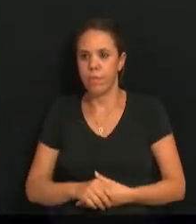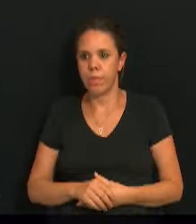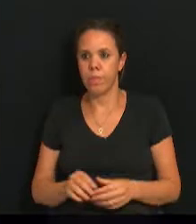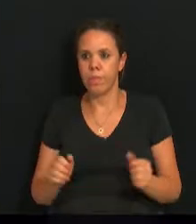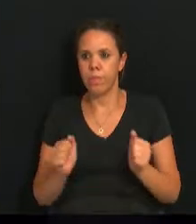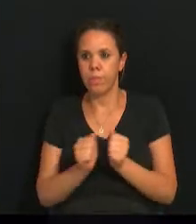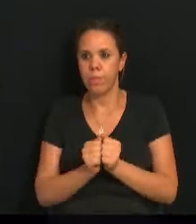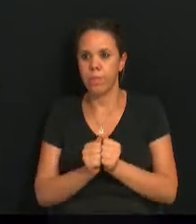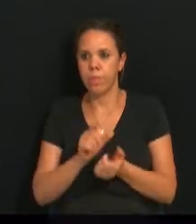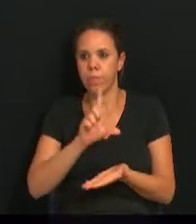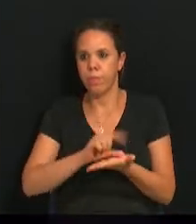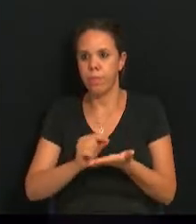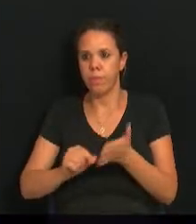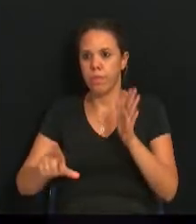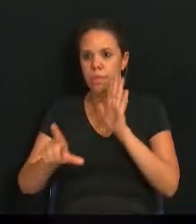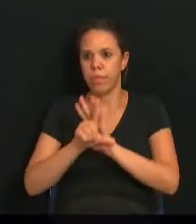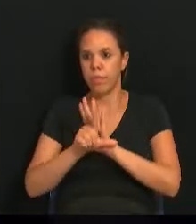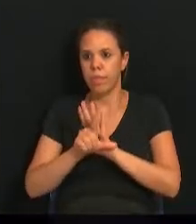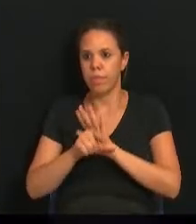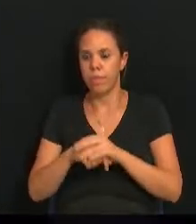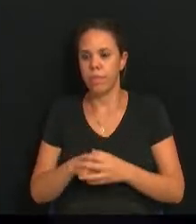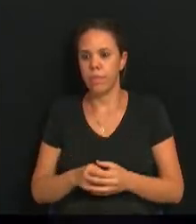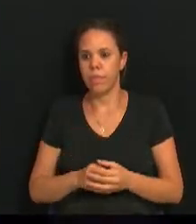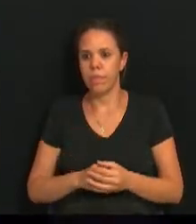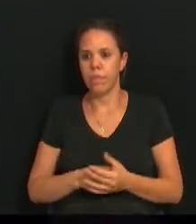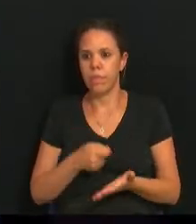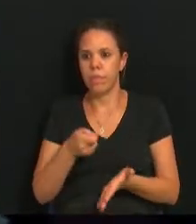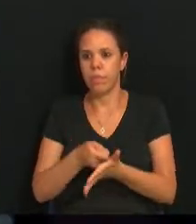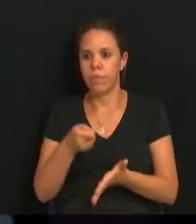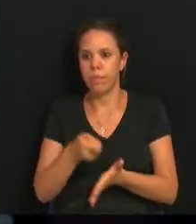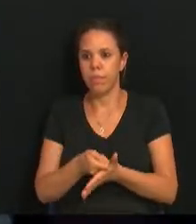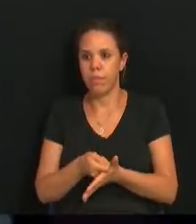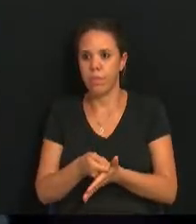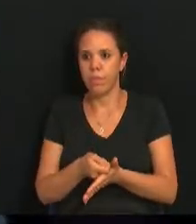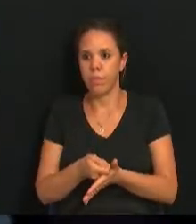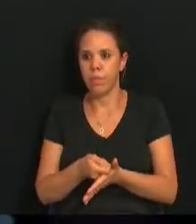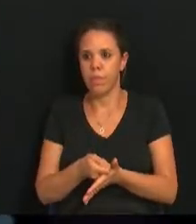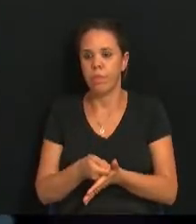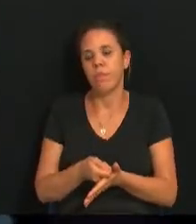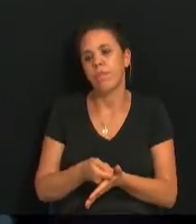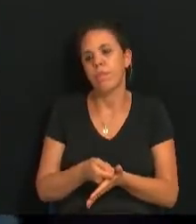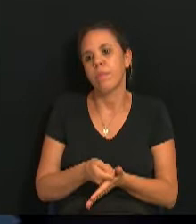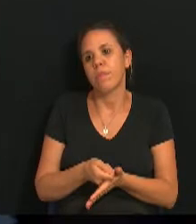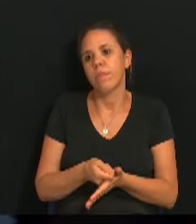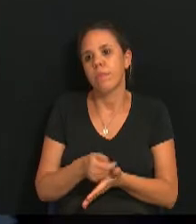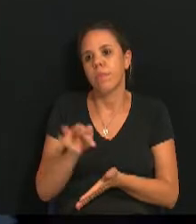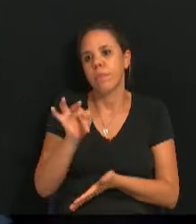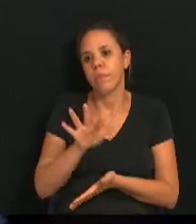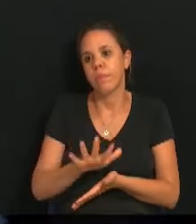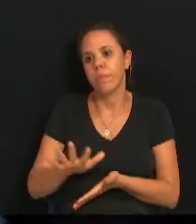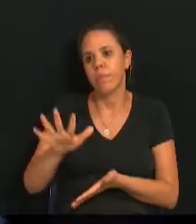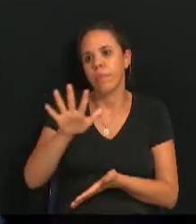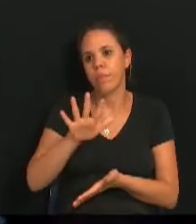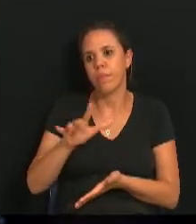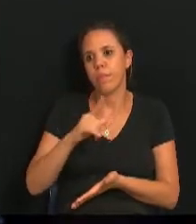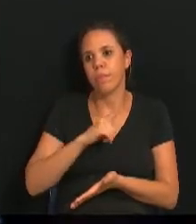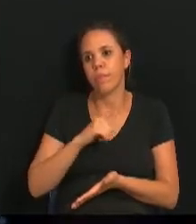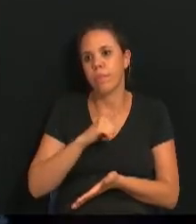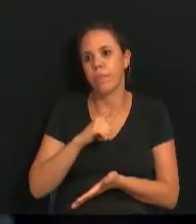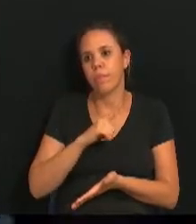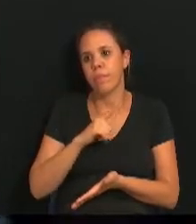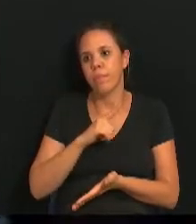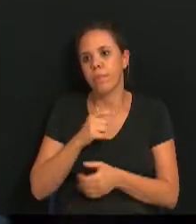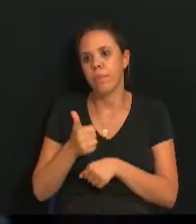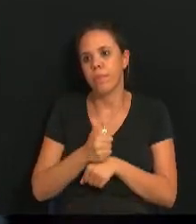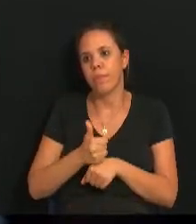nos artigos da lei está também a obrigatoriedade dos entes federados terem um quadro de